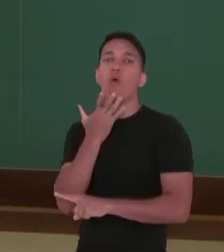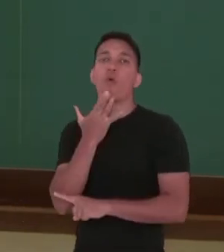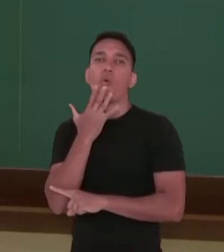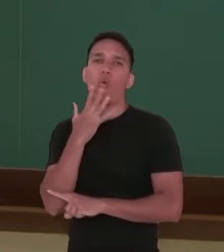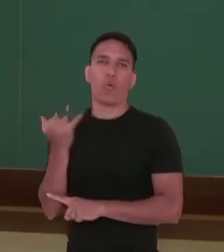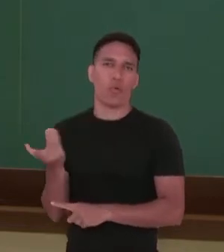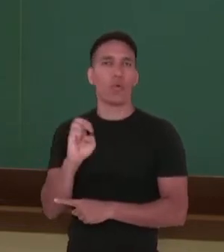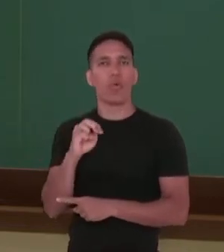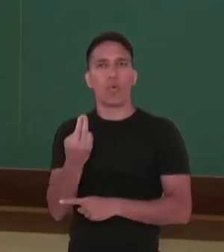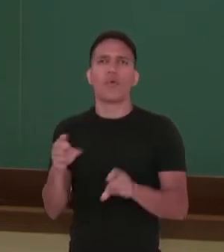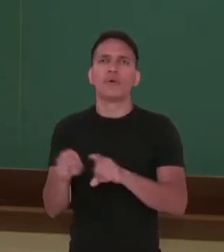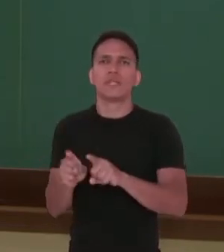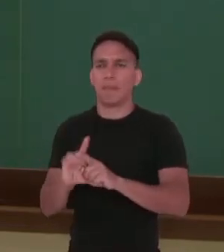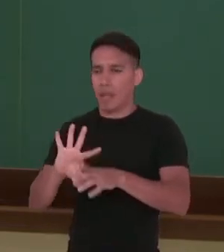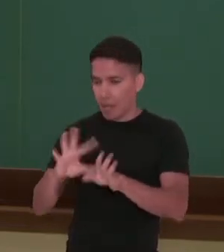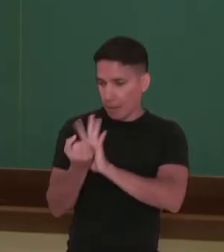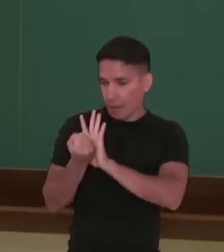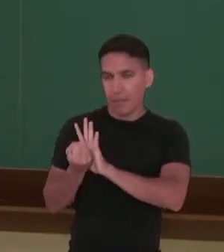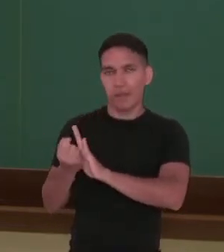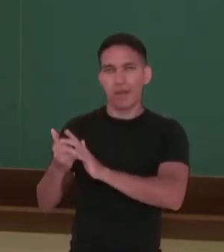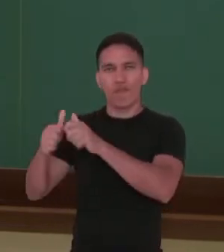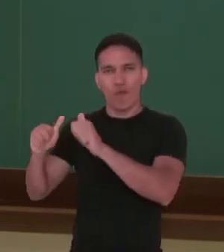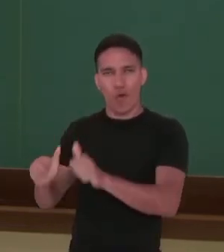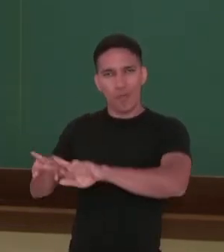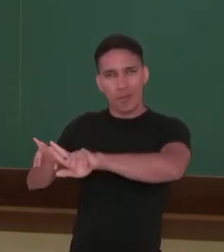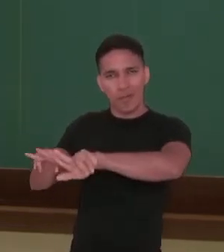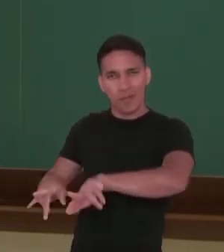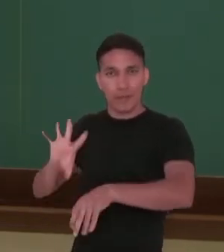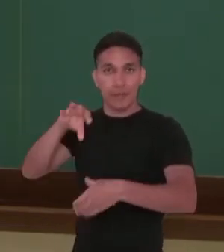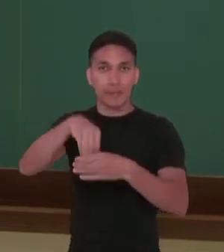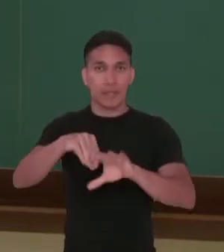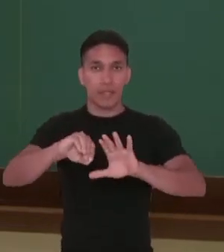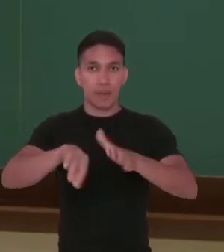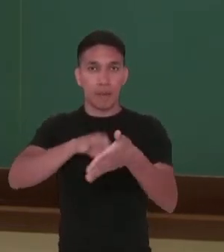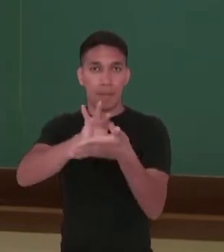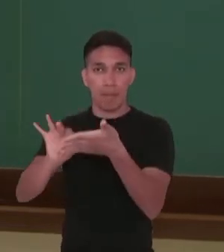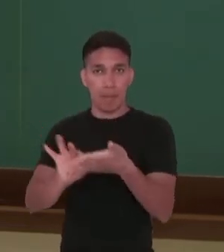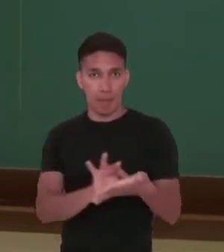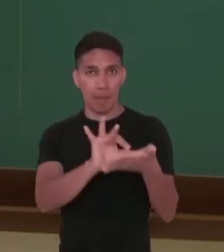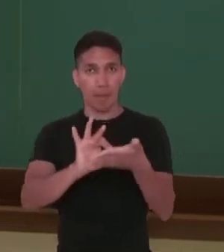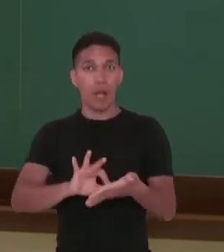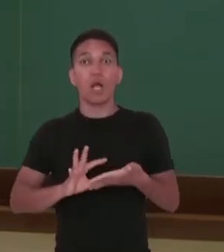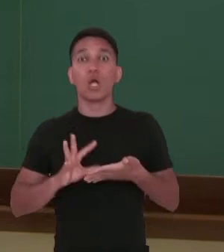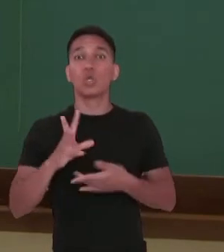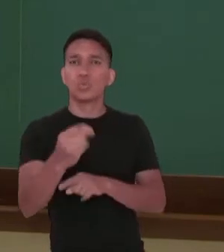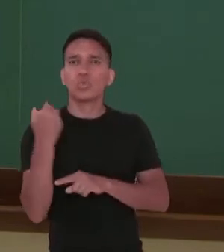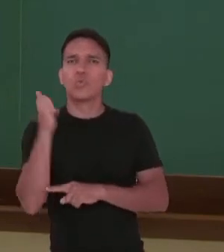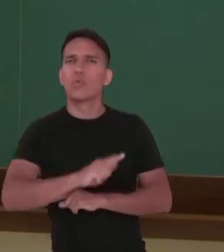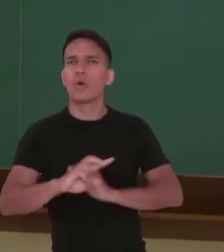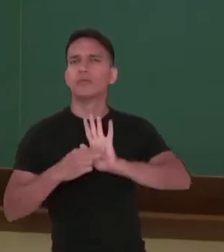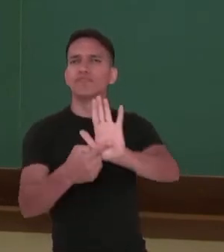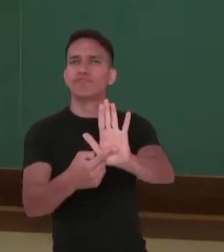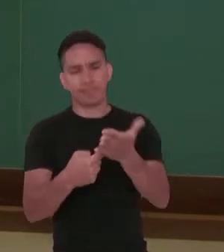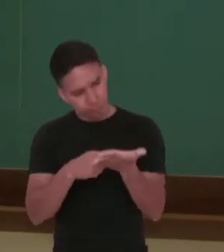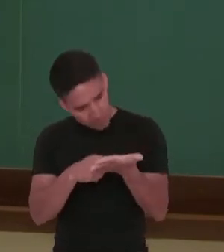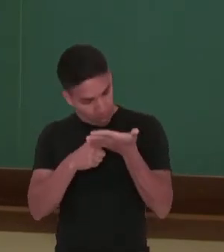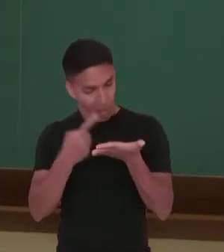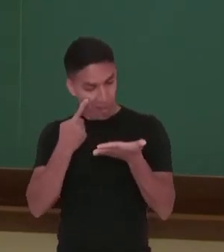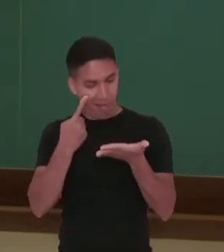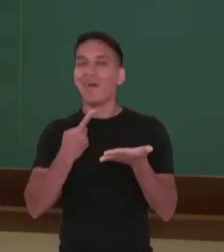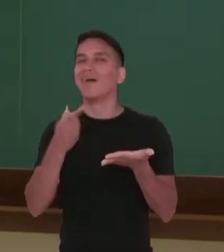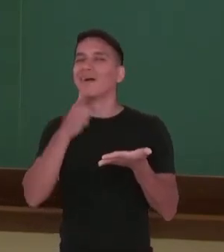ou até mesmo de símbolos dentro daquele mapa, né? E isso tudo vai nos proporcionar, então,